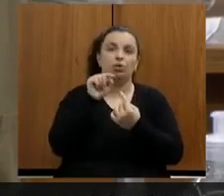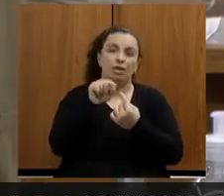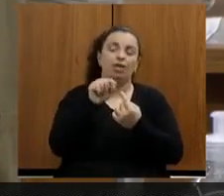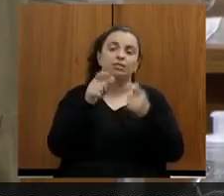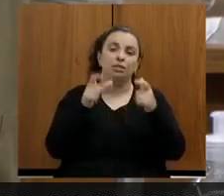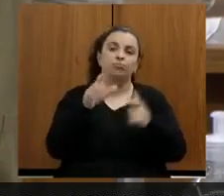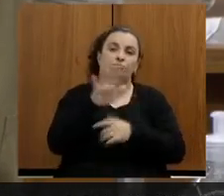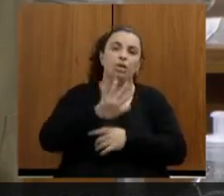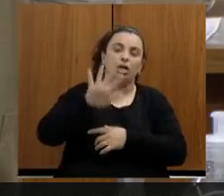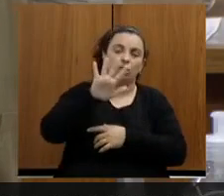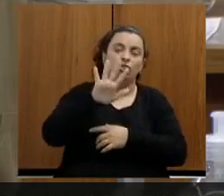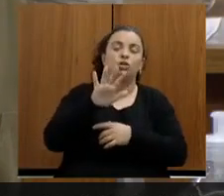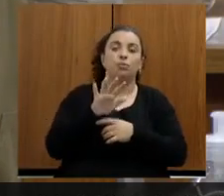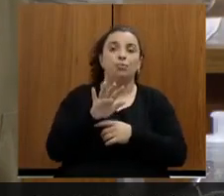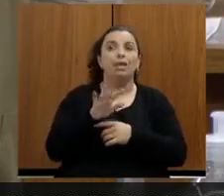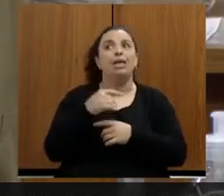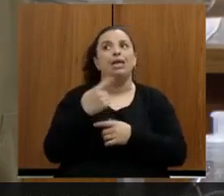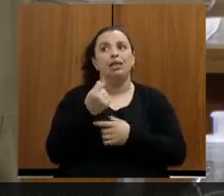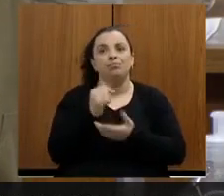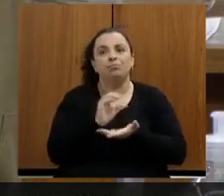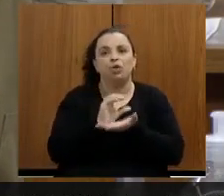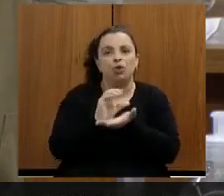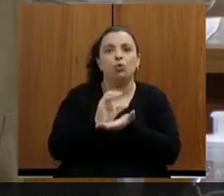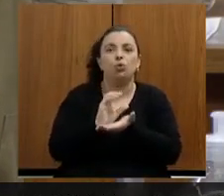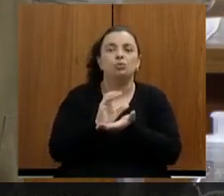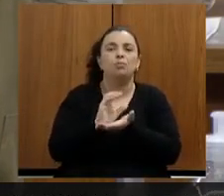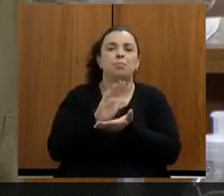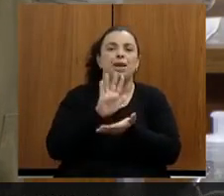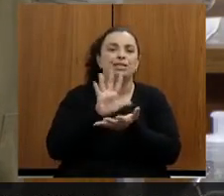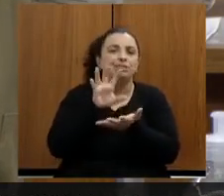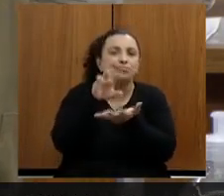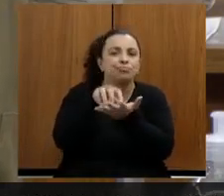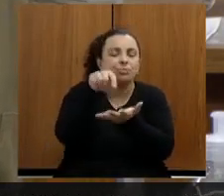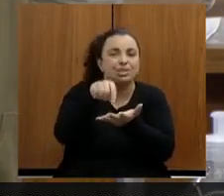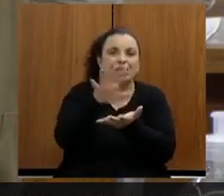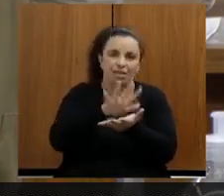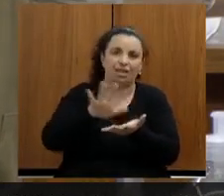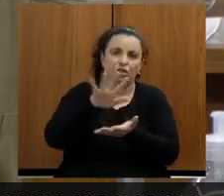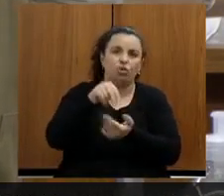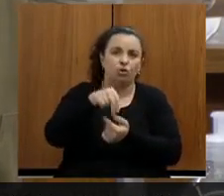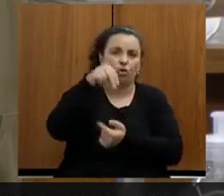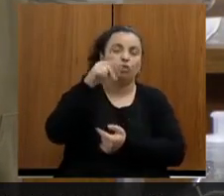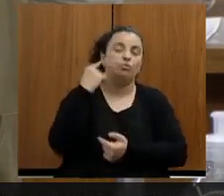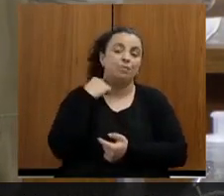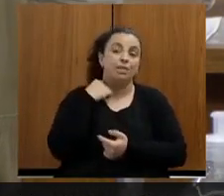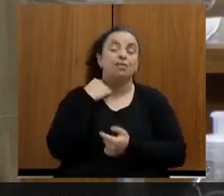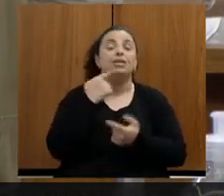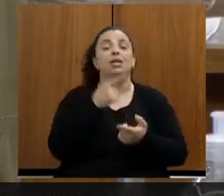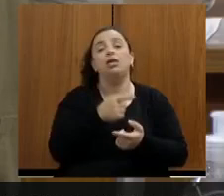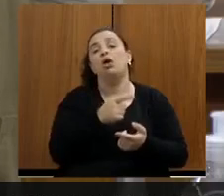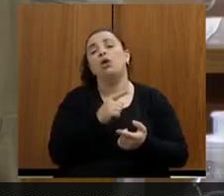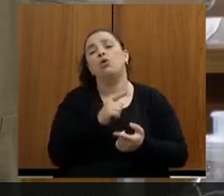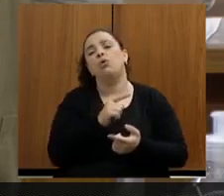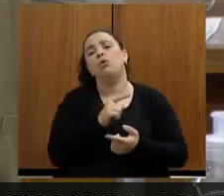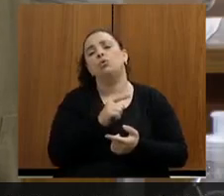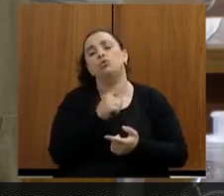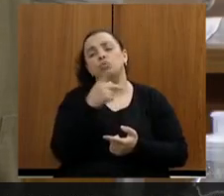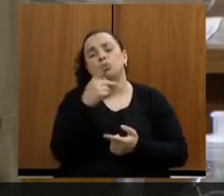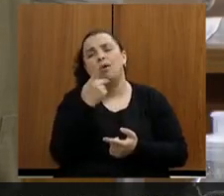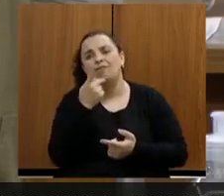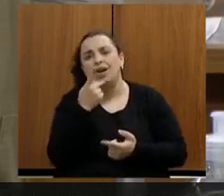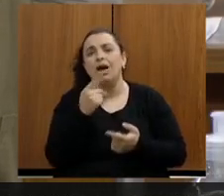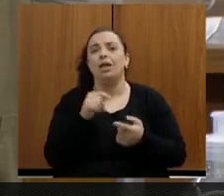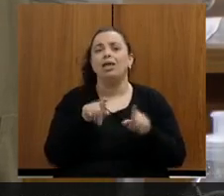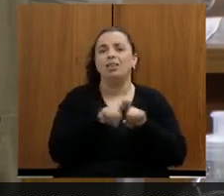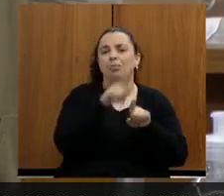de todos os recursos a gente centralizar lá e a fala do Senhor tanto do Giovani quanto do corel vanderlucio a